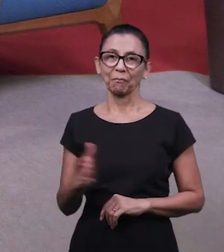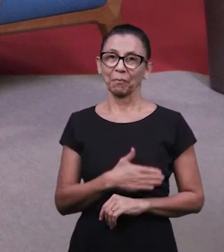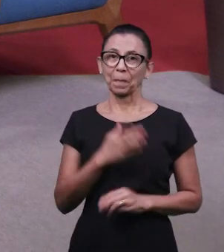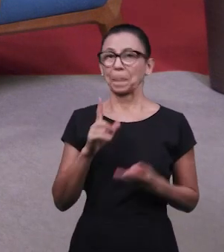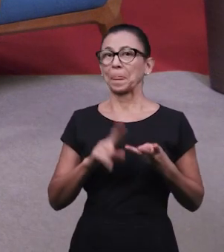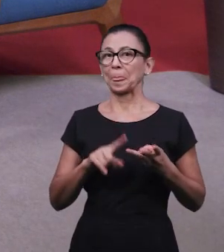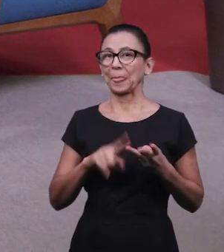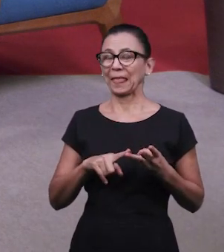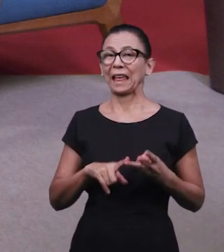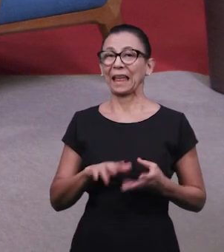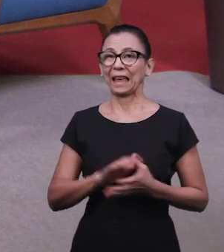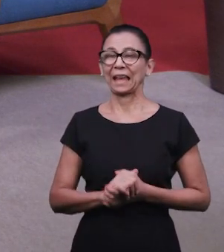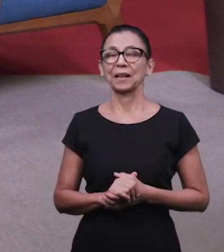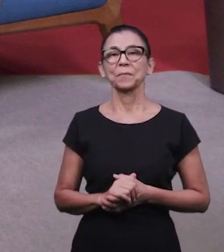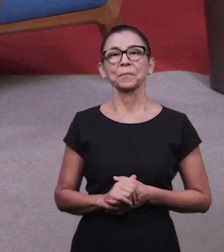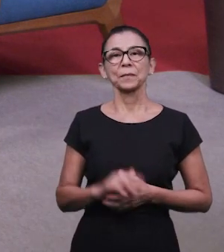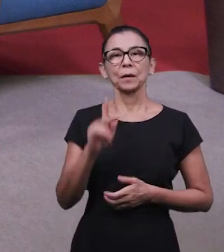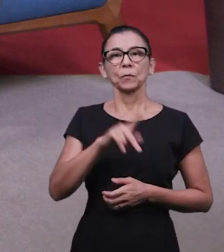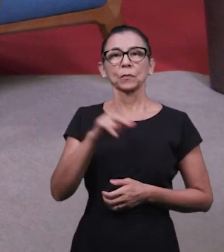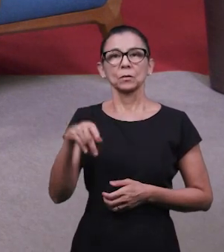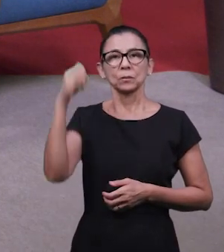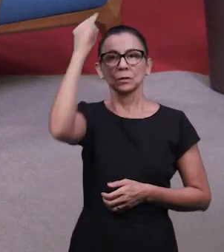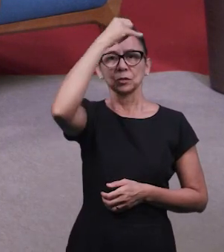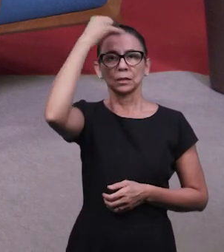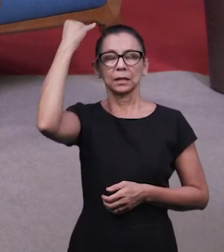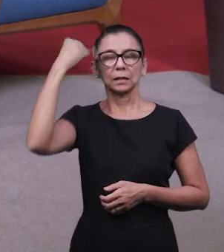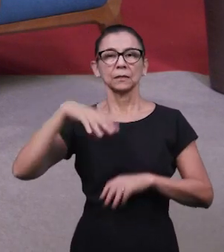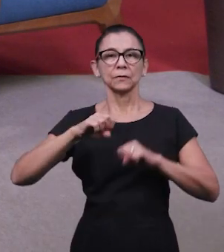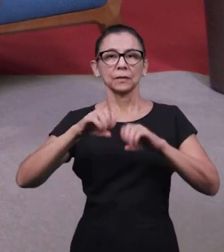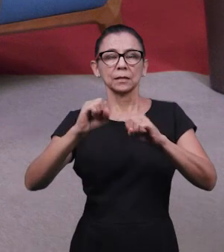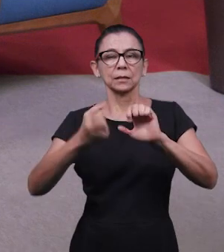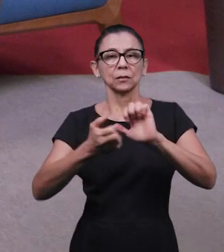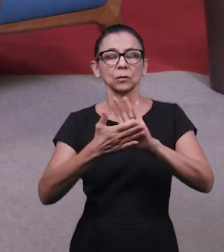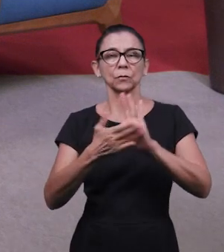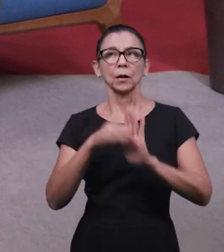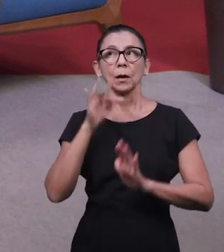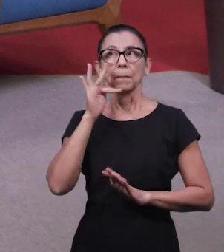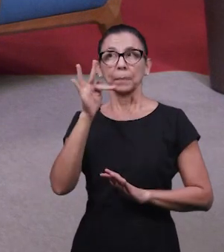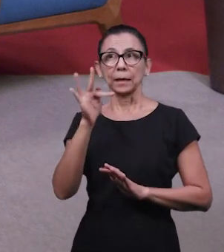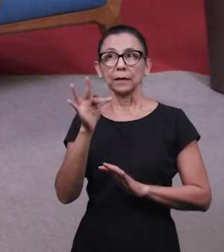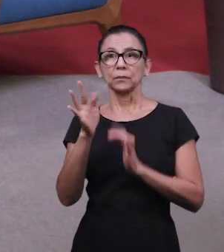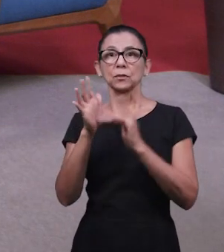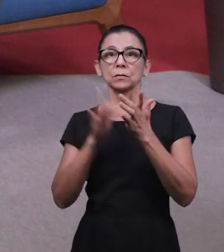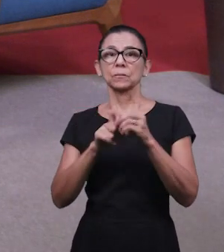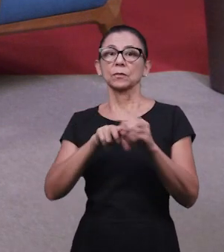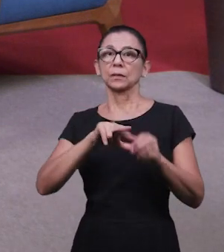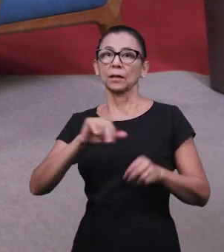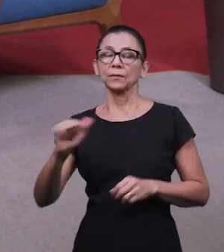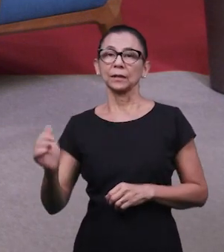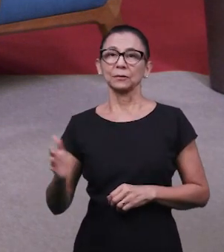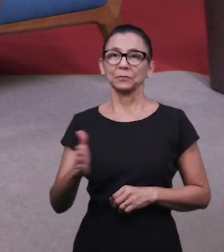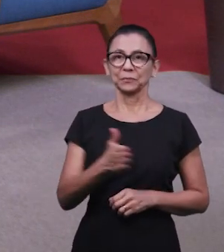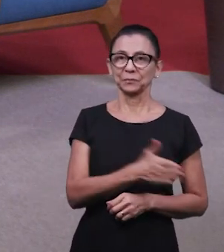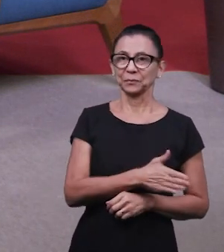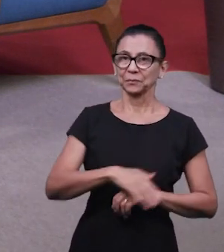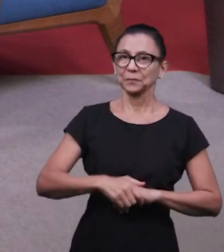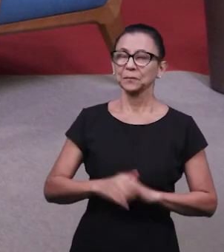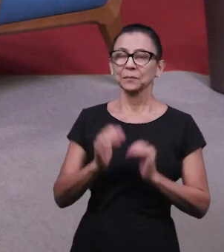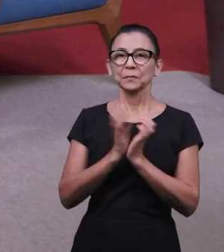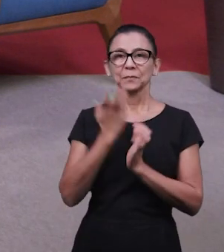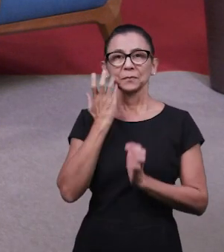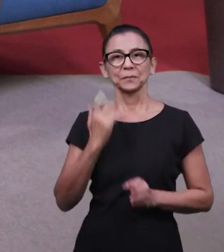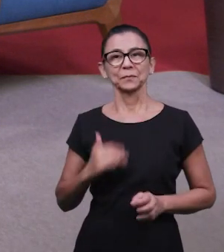vai ensinar como utilizar o material adaptado para o ensino de crianças, intermediários e adolescentes com